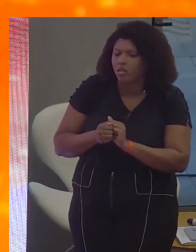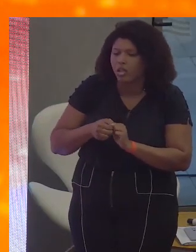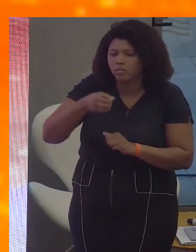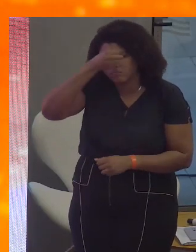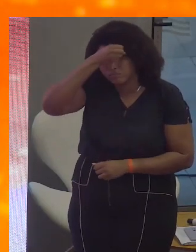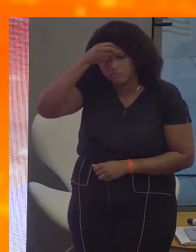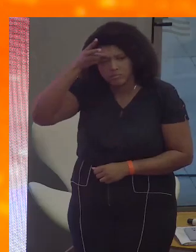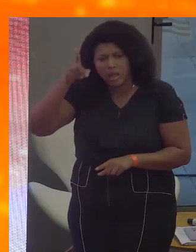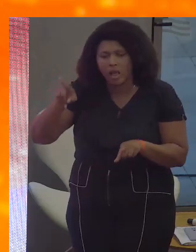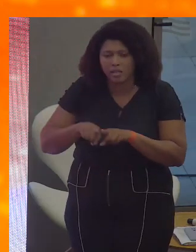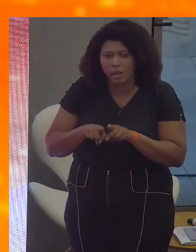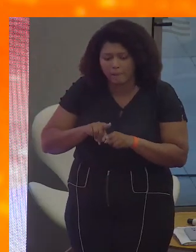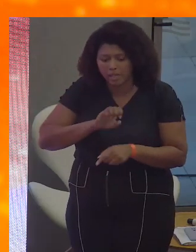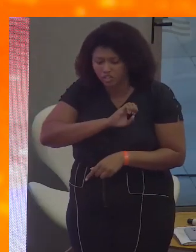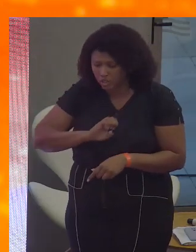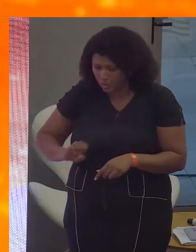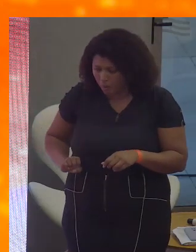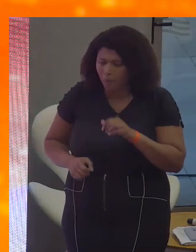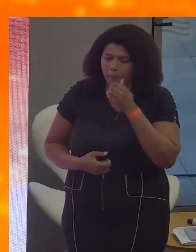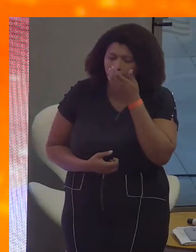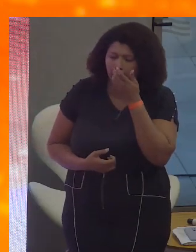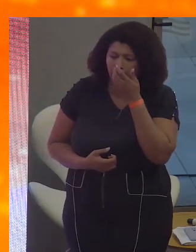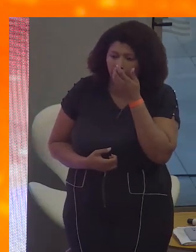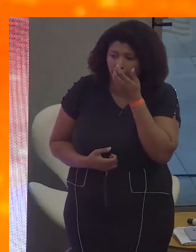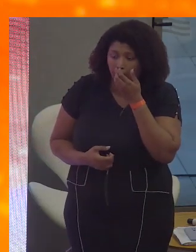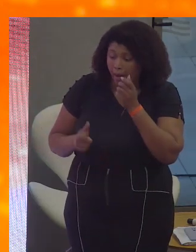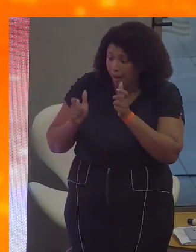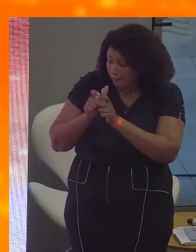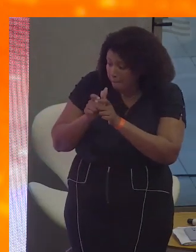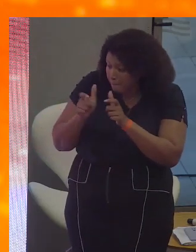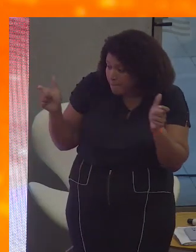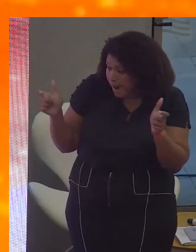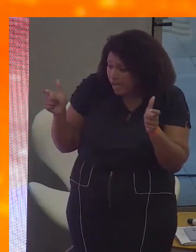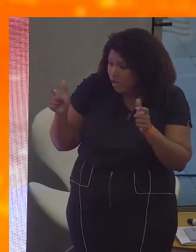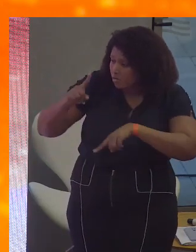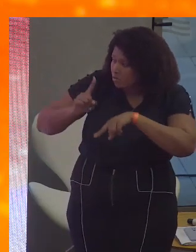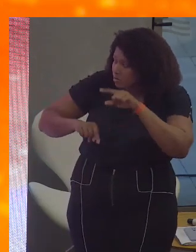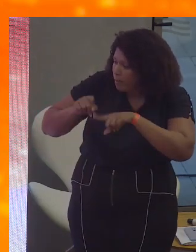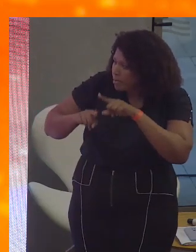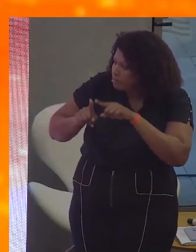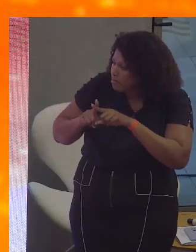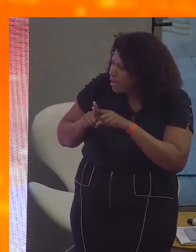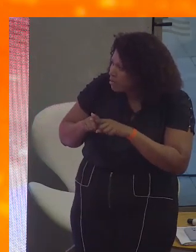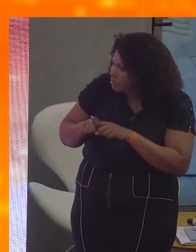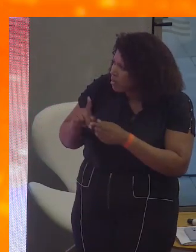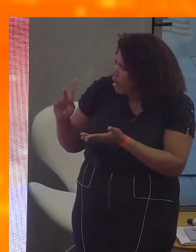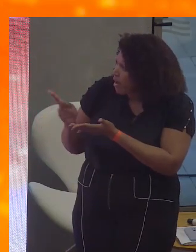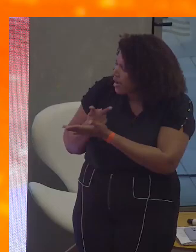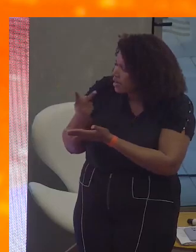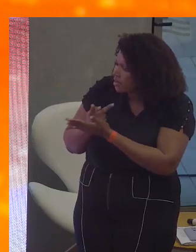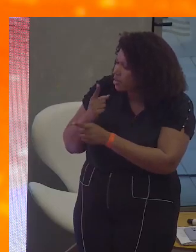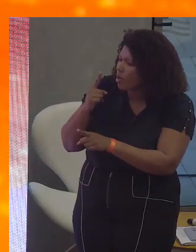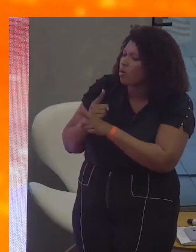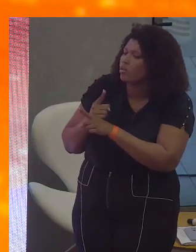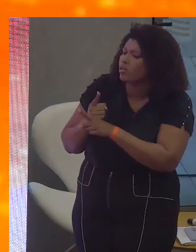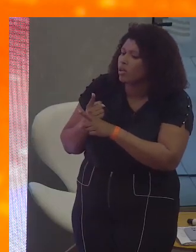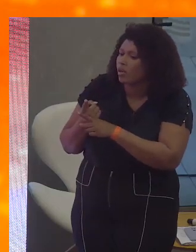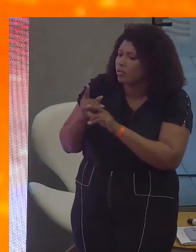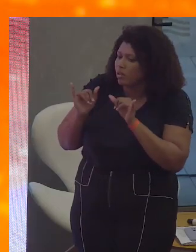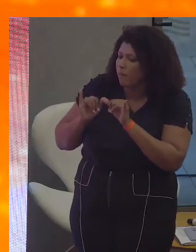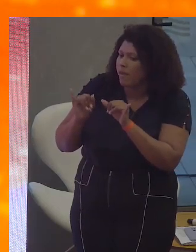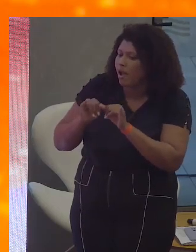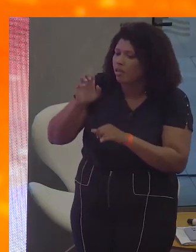que foi realizada em 2023, e a maior parte dos suplementos irregulares encontrados no mercado são